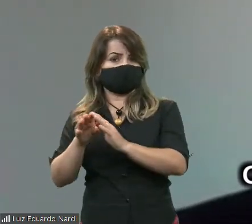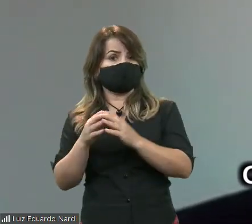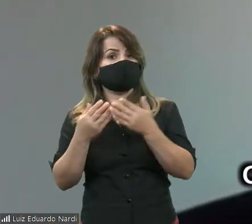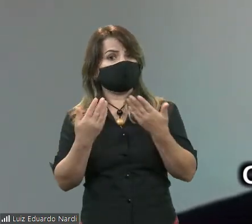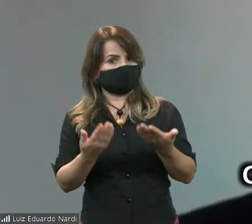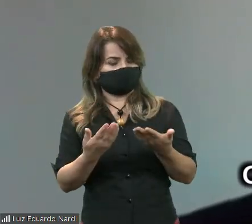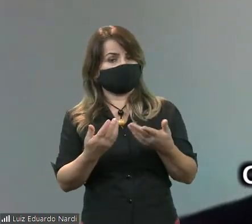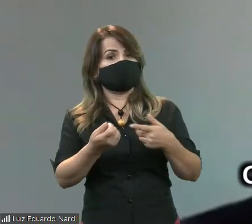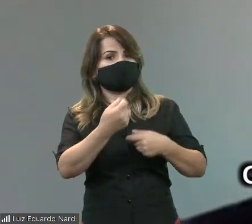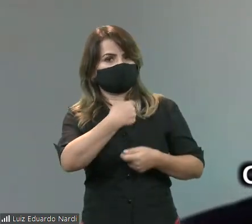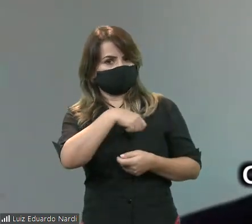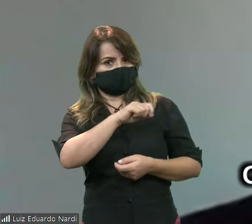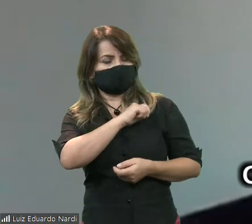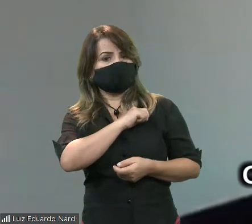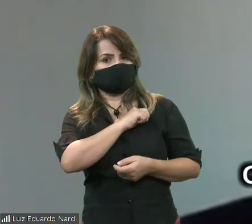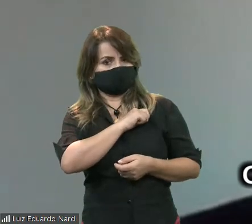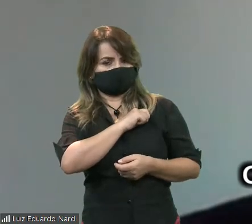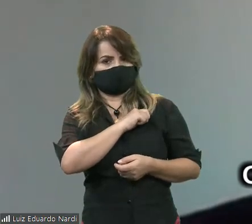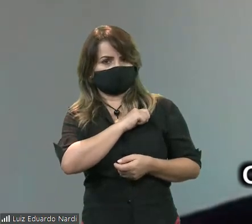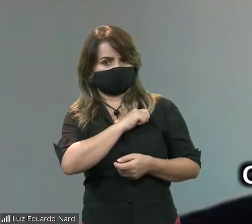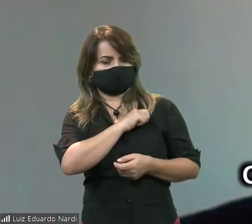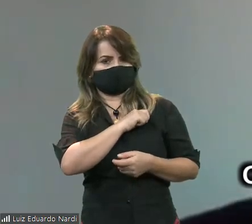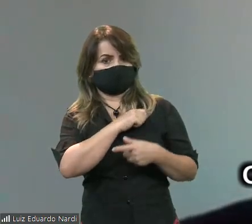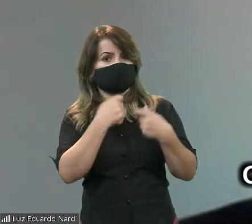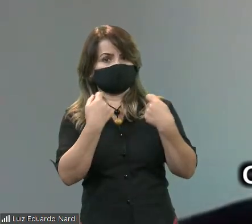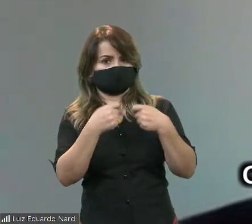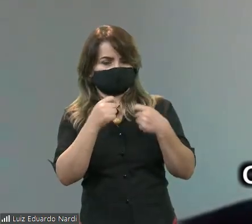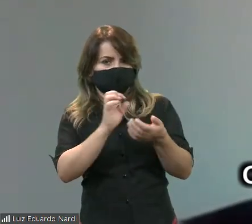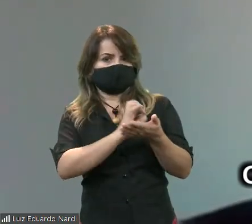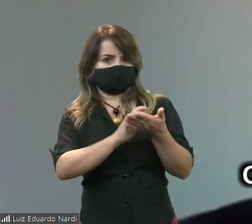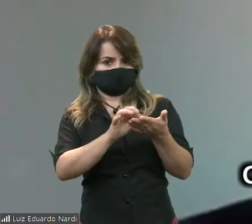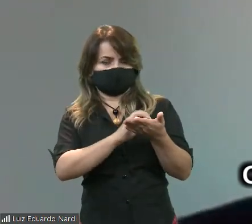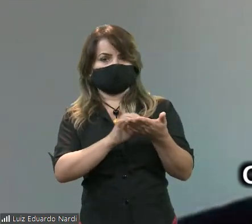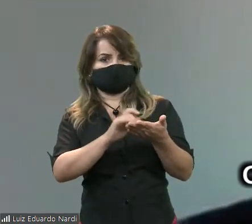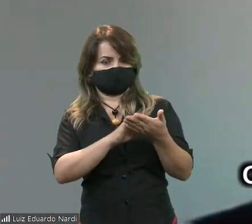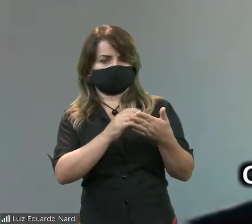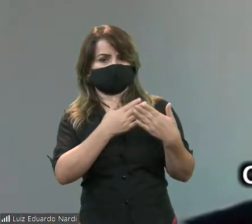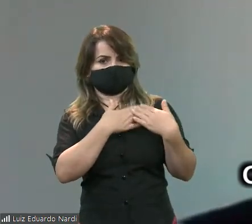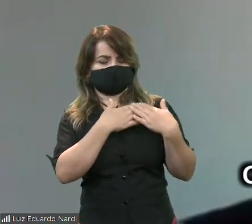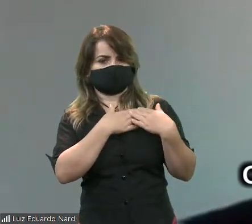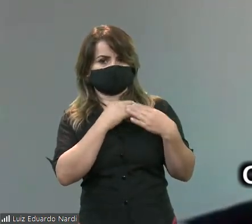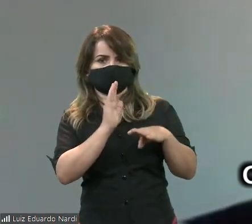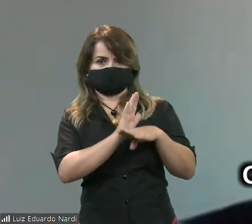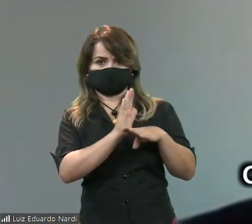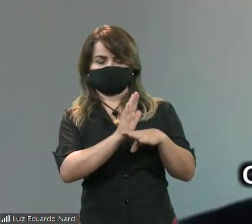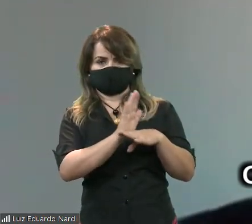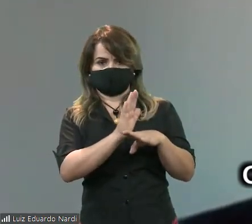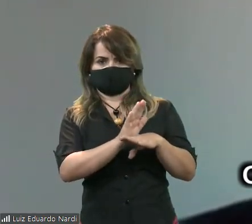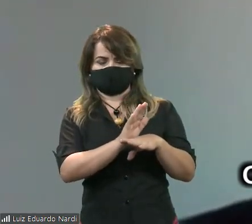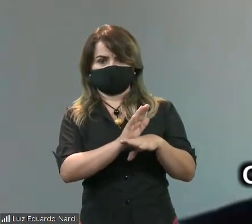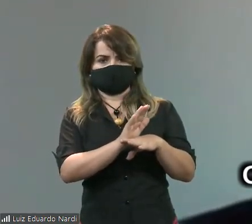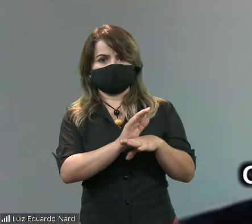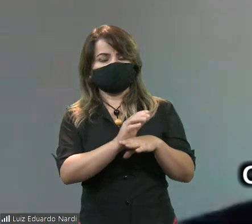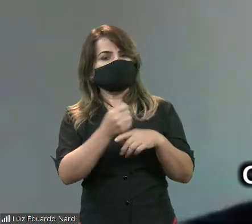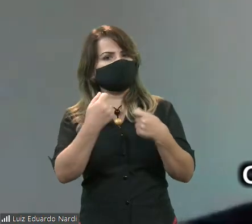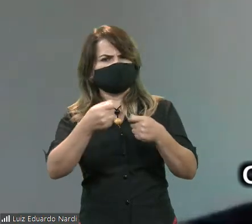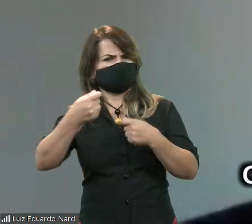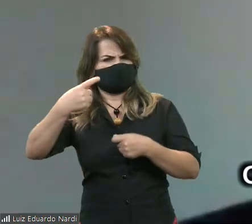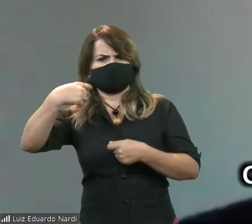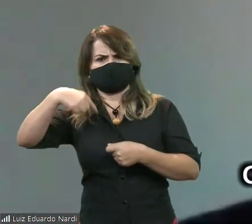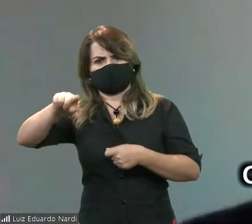Os fiscais são braços de uma secretaria. Eles não têm que se reportar à Secretaria da Fazenda coisa